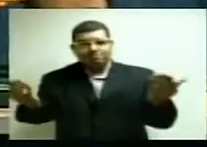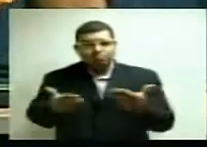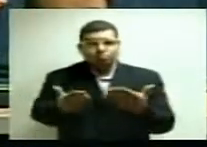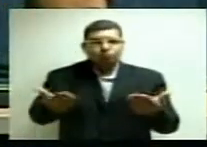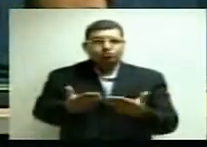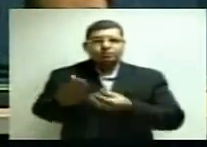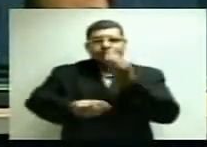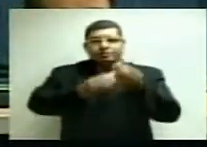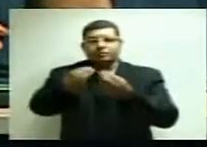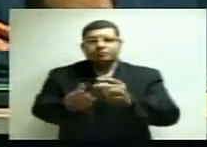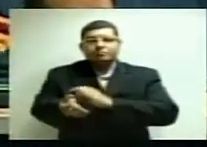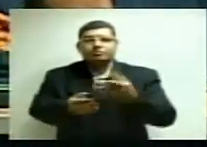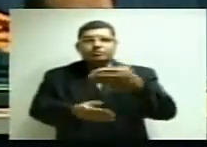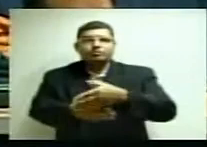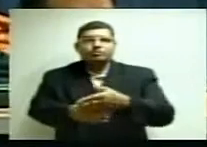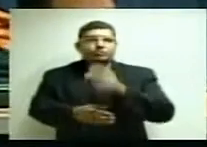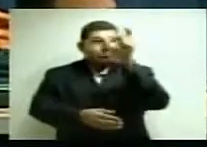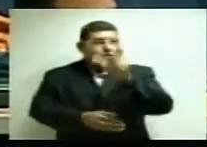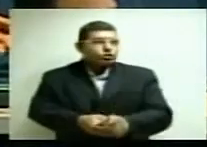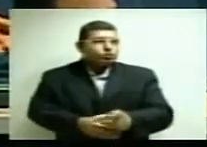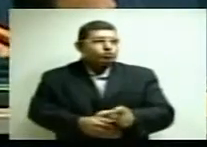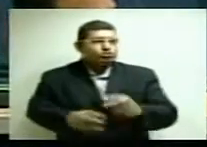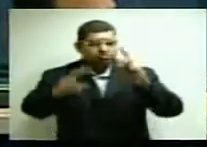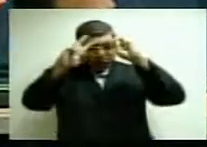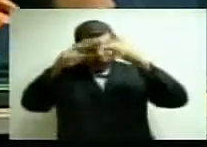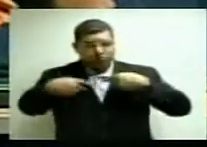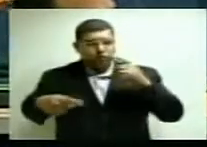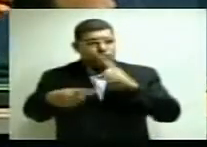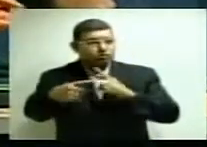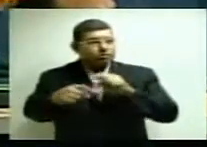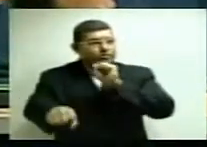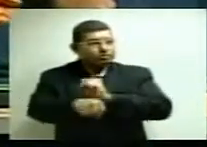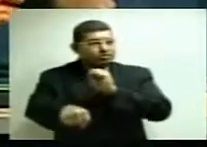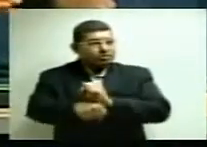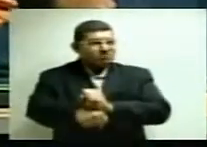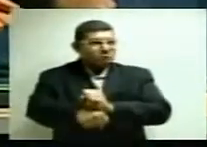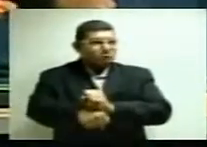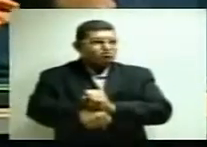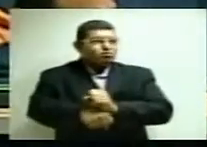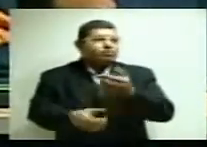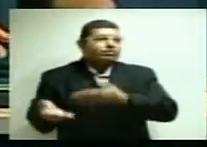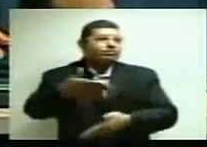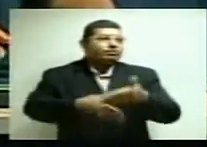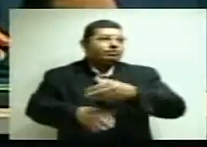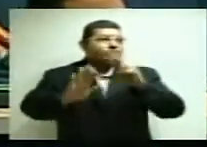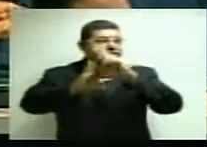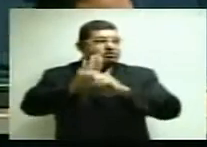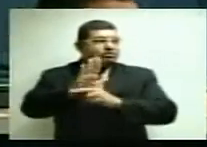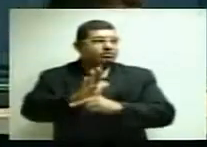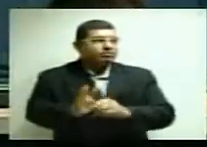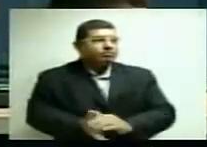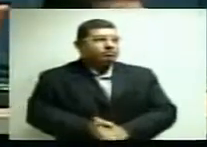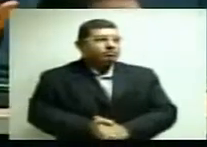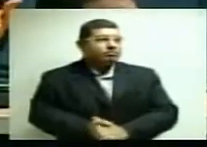cidade como o sangue está para um corpo humano. Se o sangue parar de circular no corpo humano,